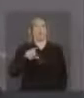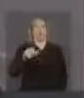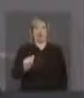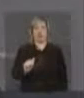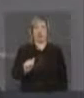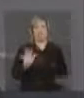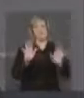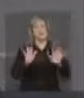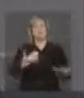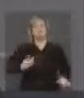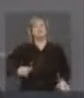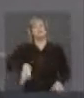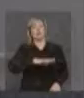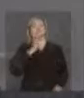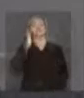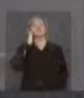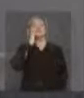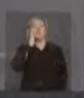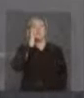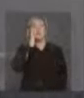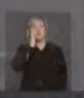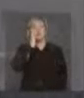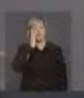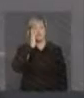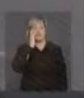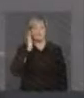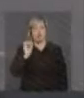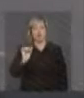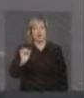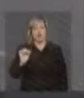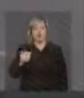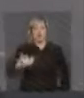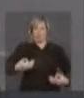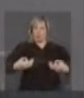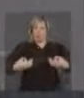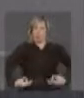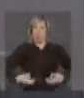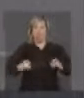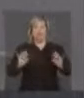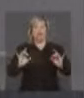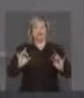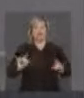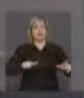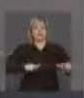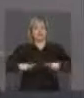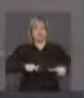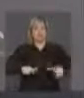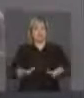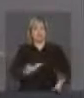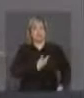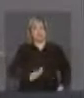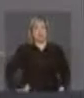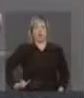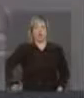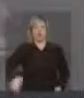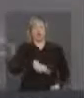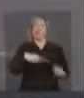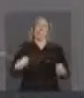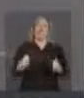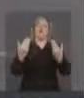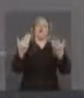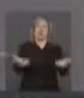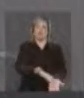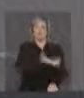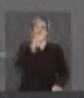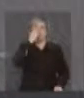Mas a gente sabe que a qualidade do serviço público que nós oferecermos